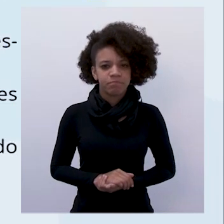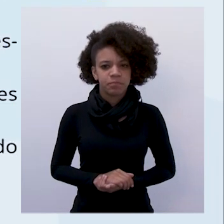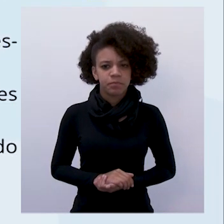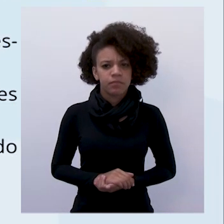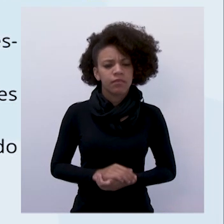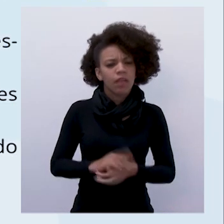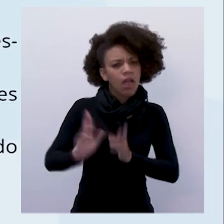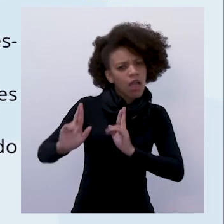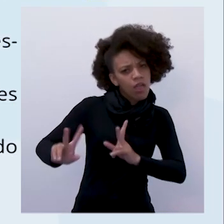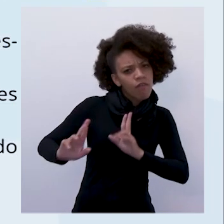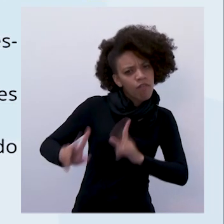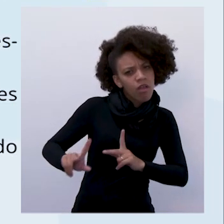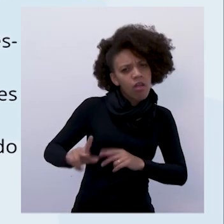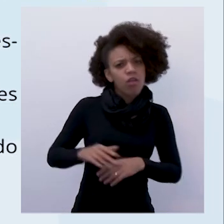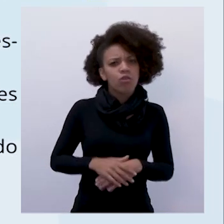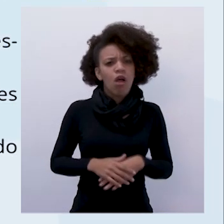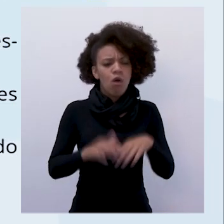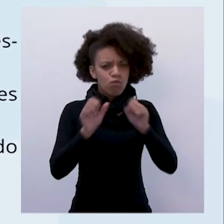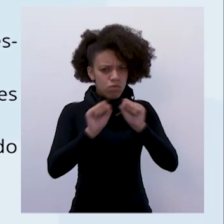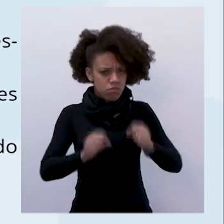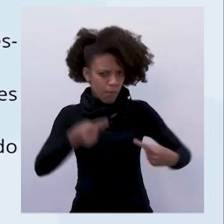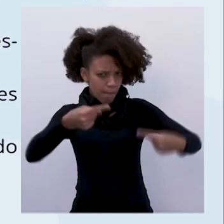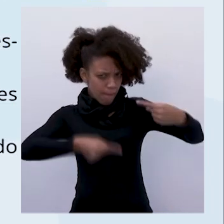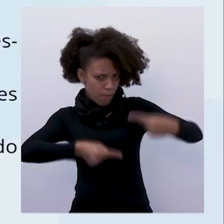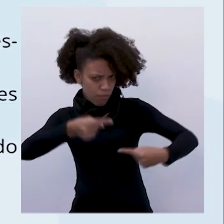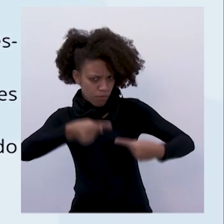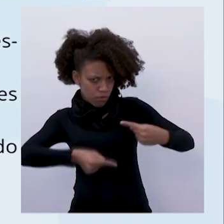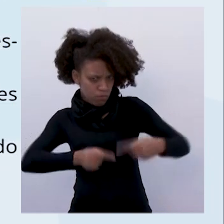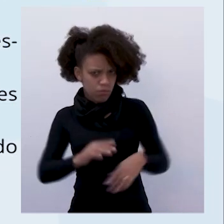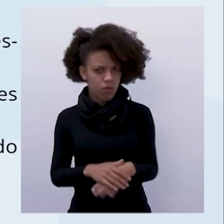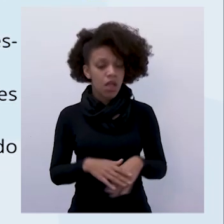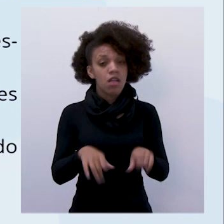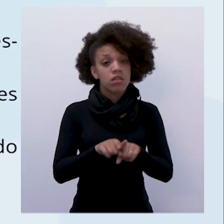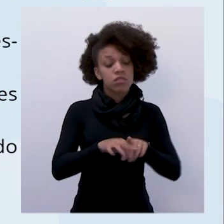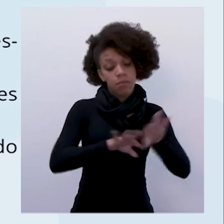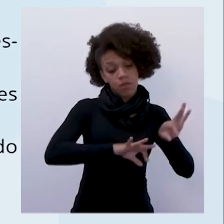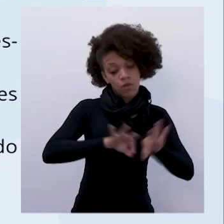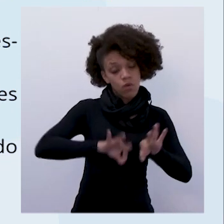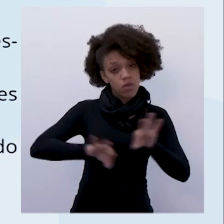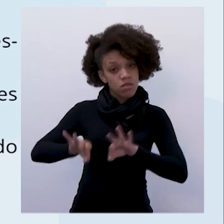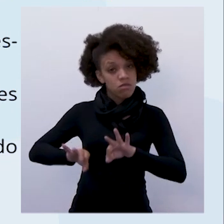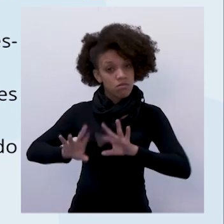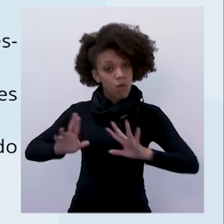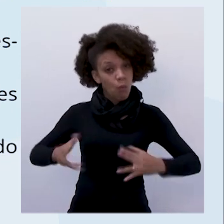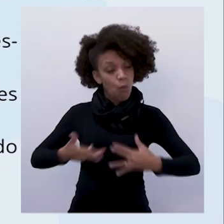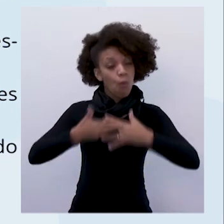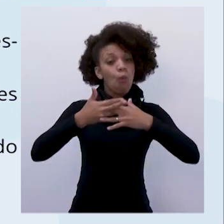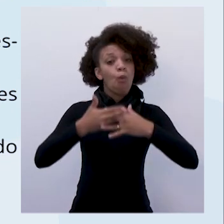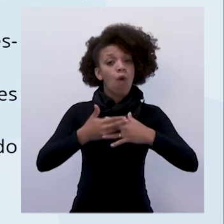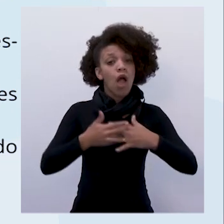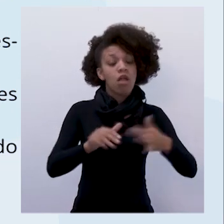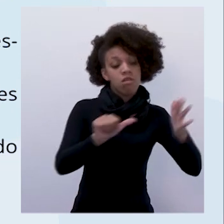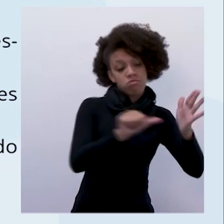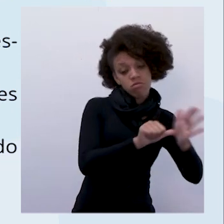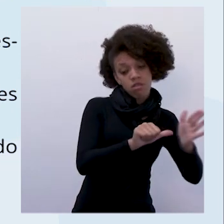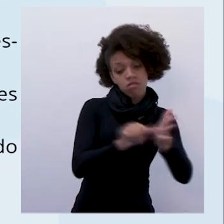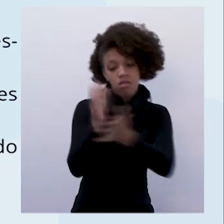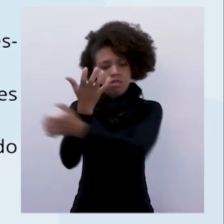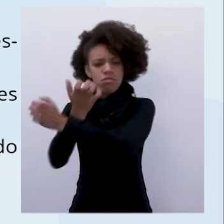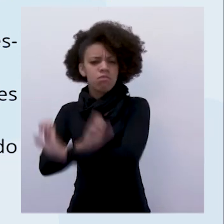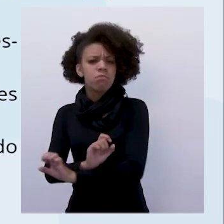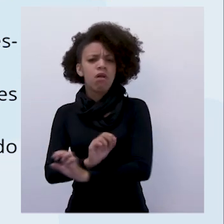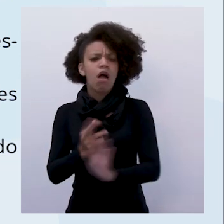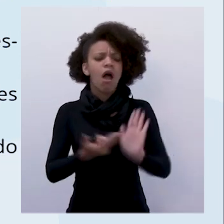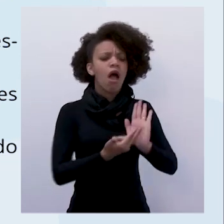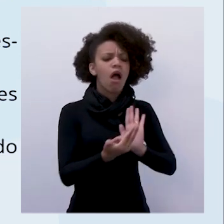As diferenças nos sistemas políticos e na organização social de Atenas e Esparta representavam? O que